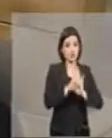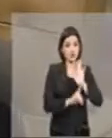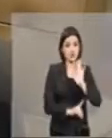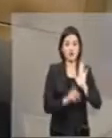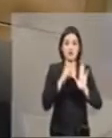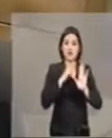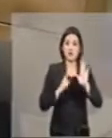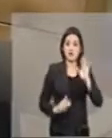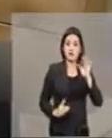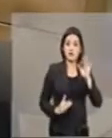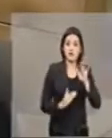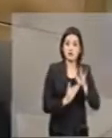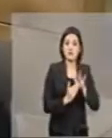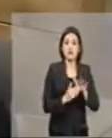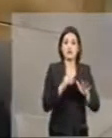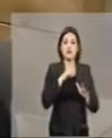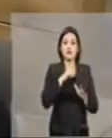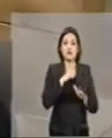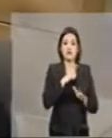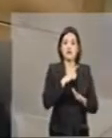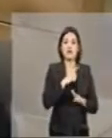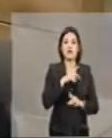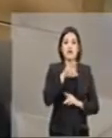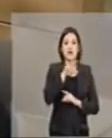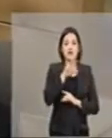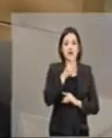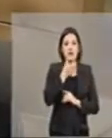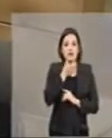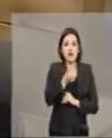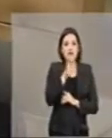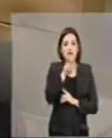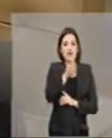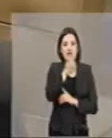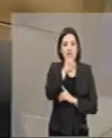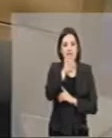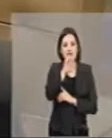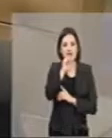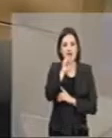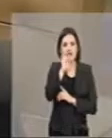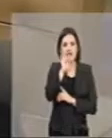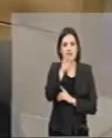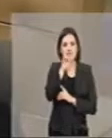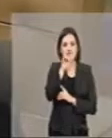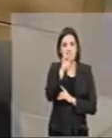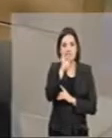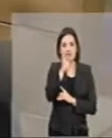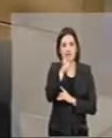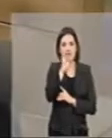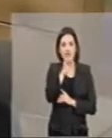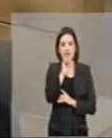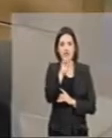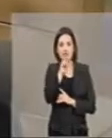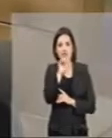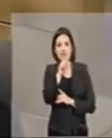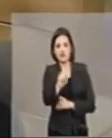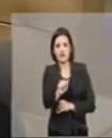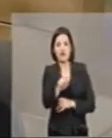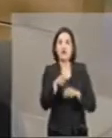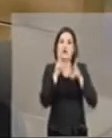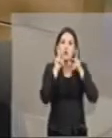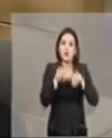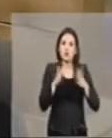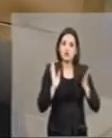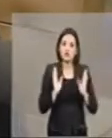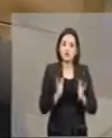tais, exegese restritiva, consoante a que já se afirmou, repito, e orienta a jurisprudência desta